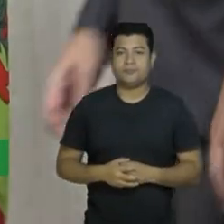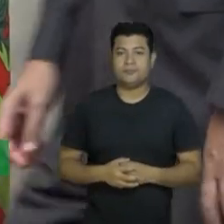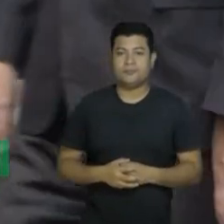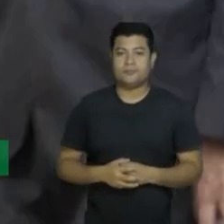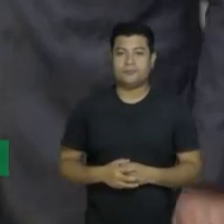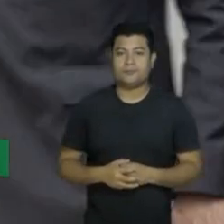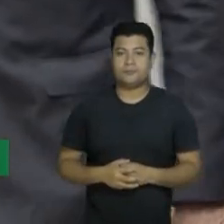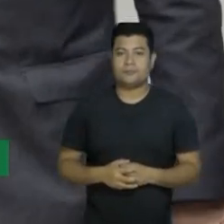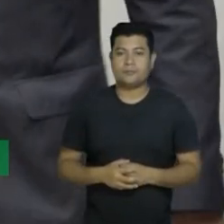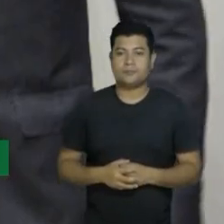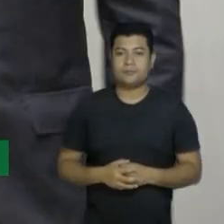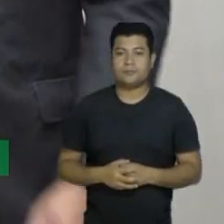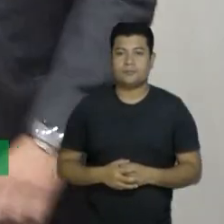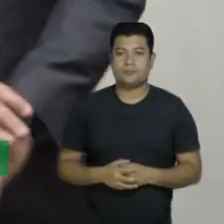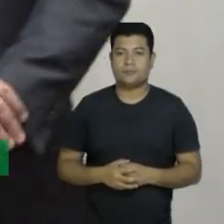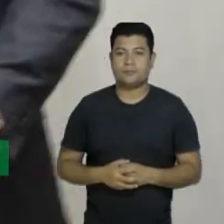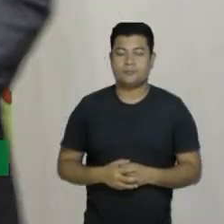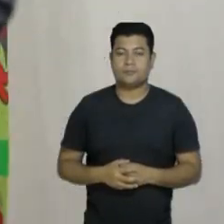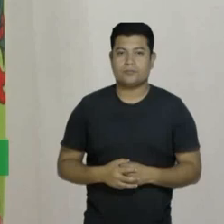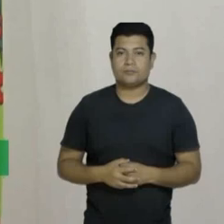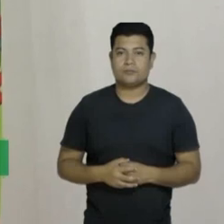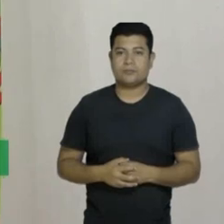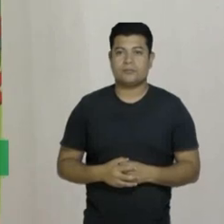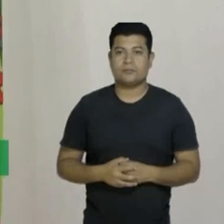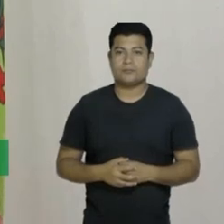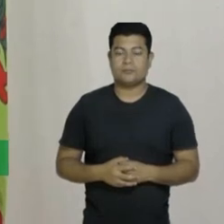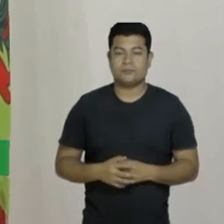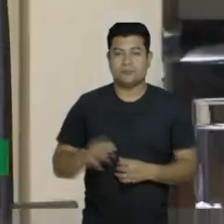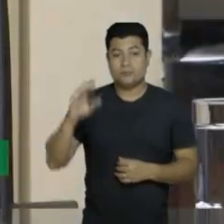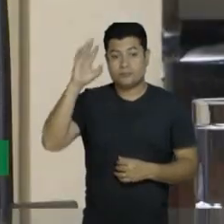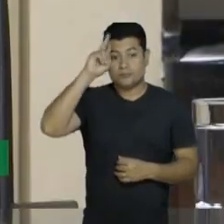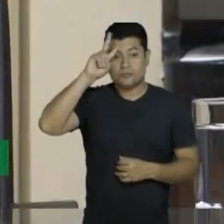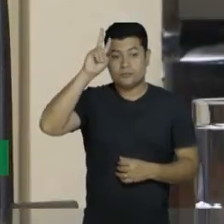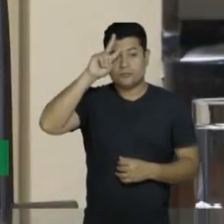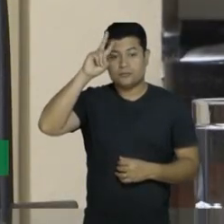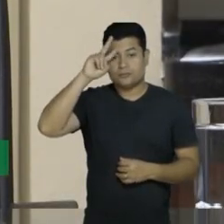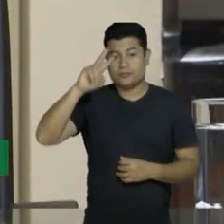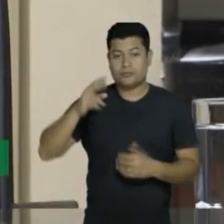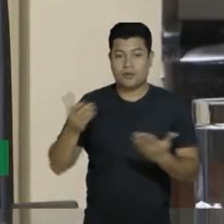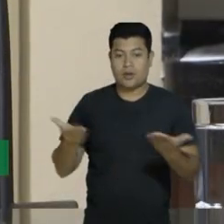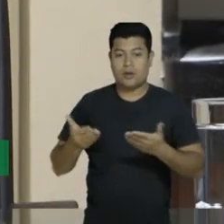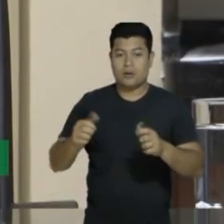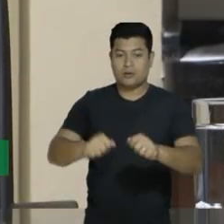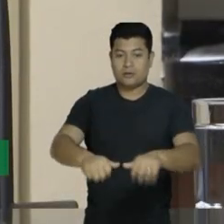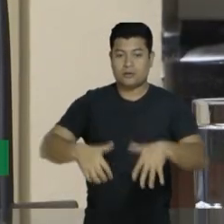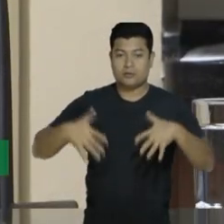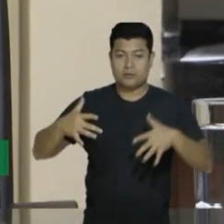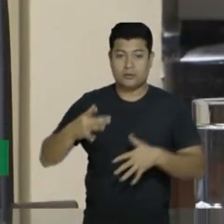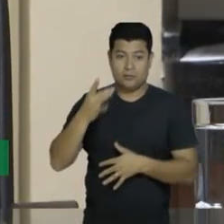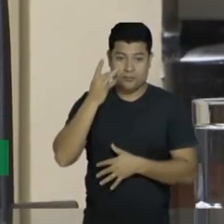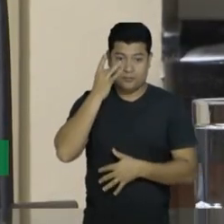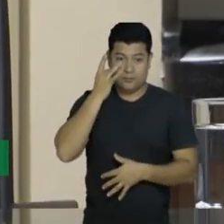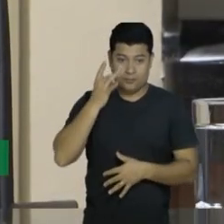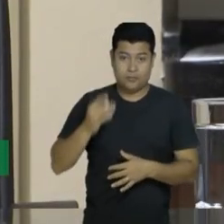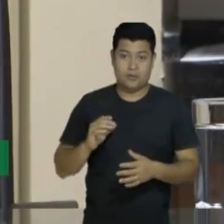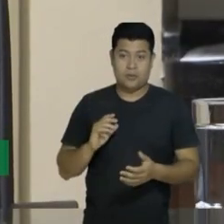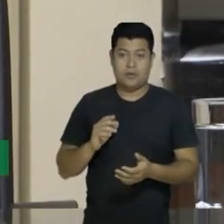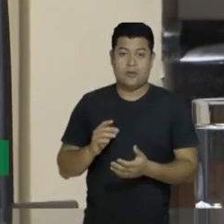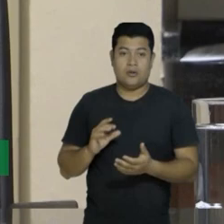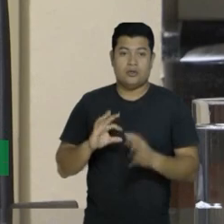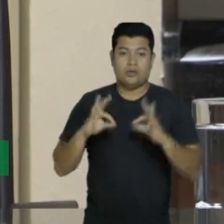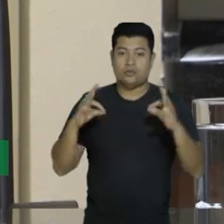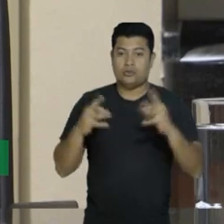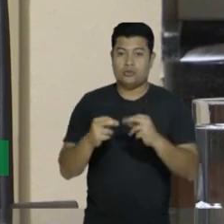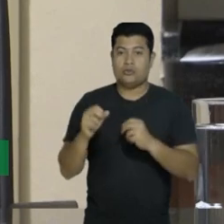Lembrando que a sessão está ao vivo para toda Santa Catarina e que, como é uma sessão híbrida, nós temos